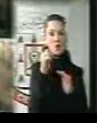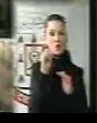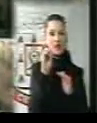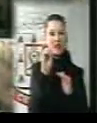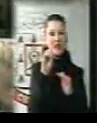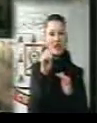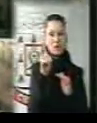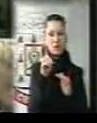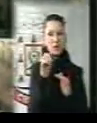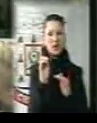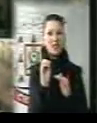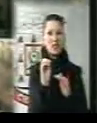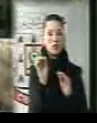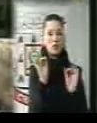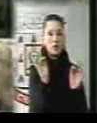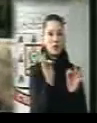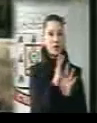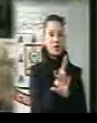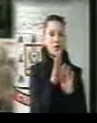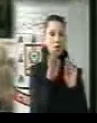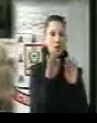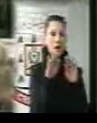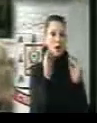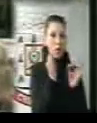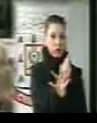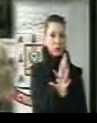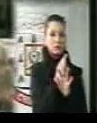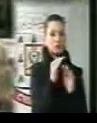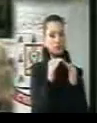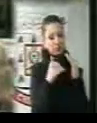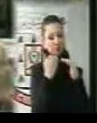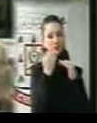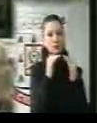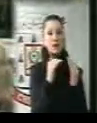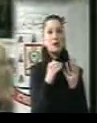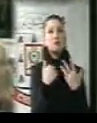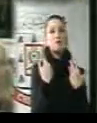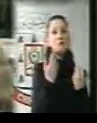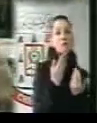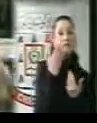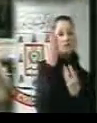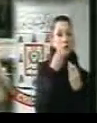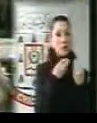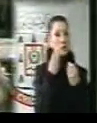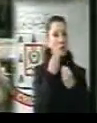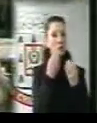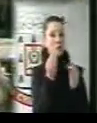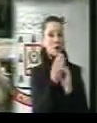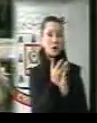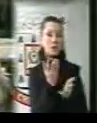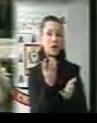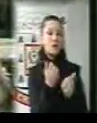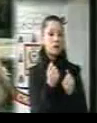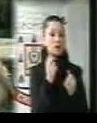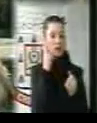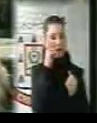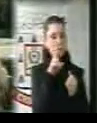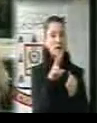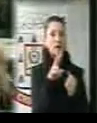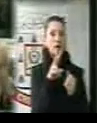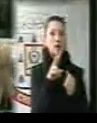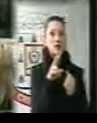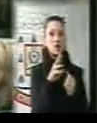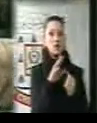do restante da obra. Aí dá a condição de, enquanto vai executando esse trecho, de